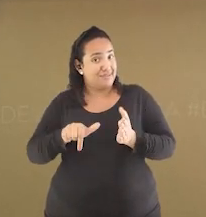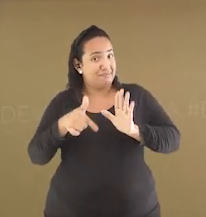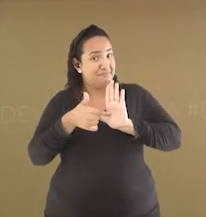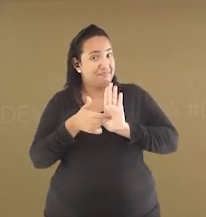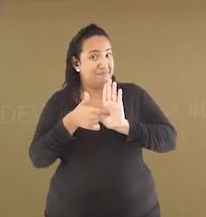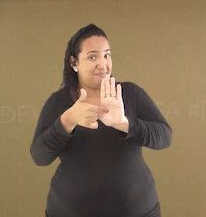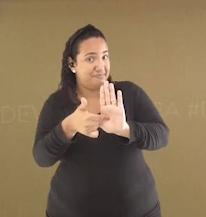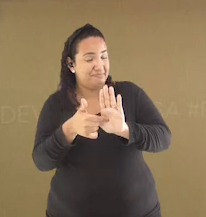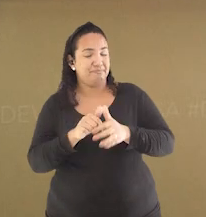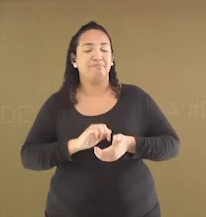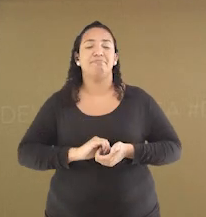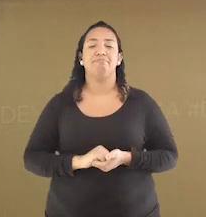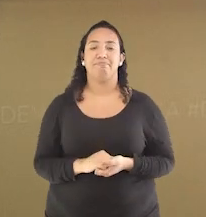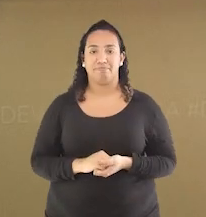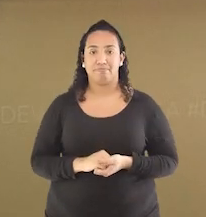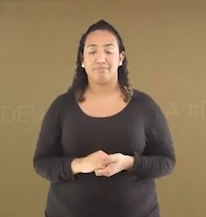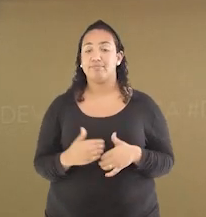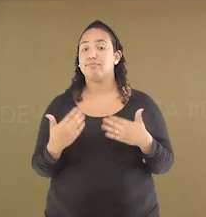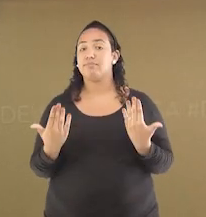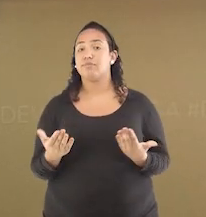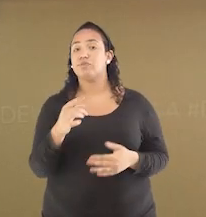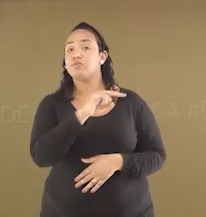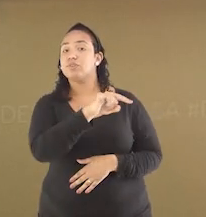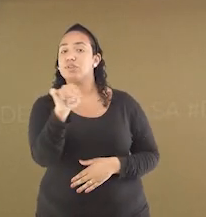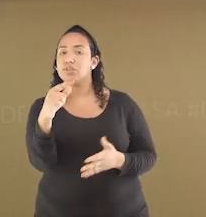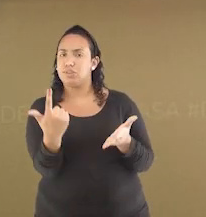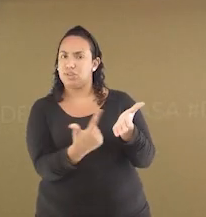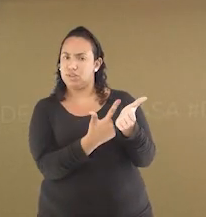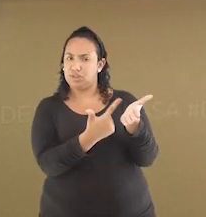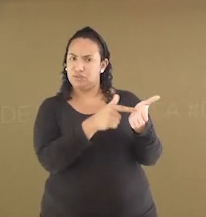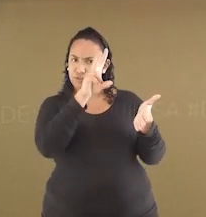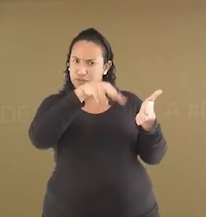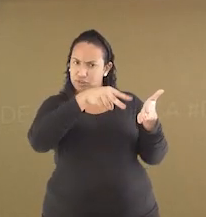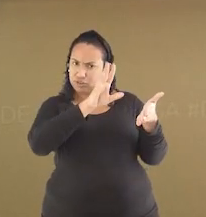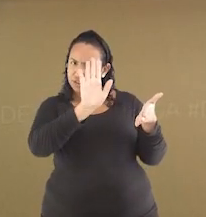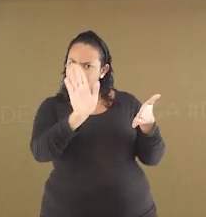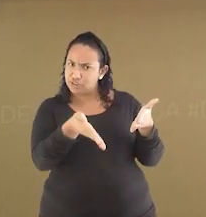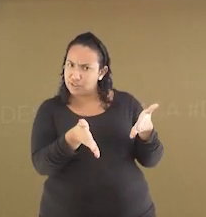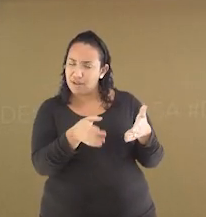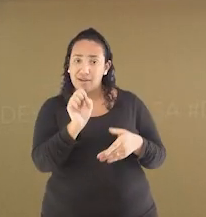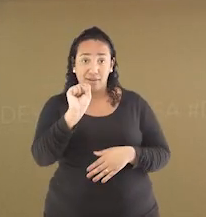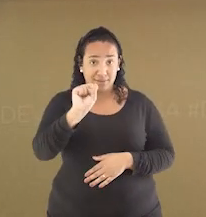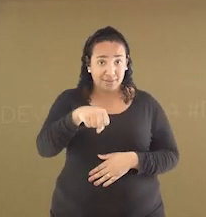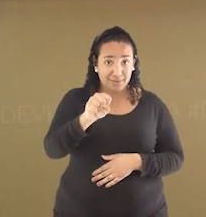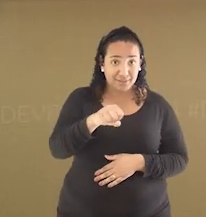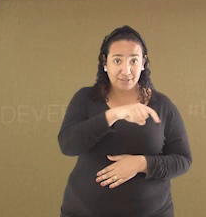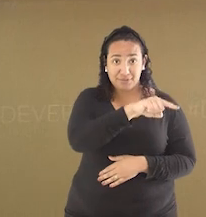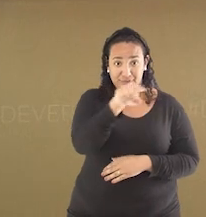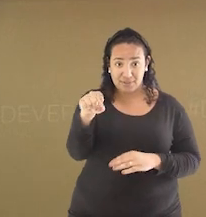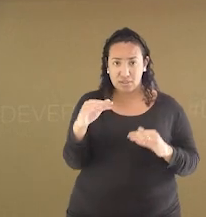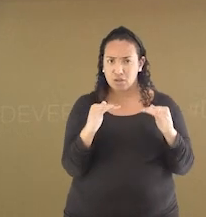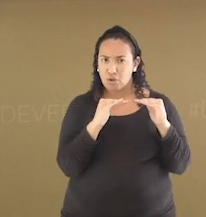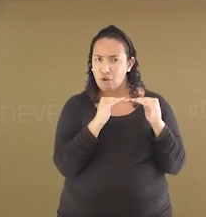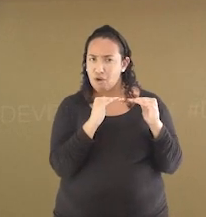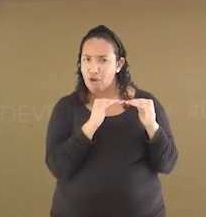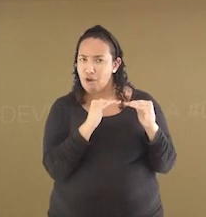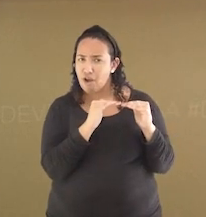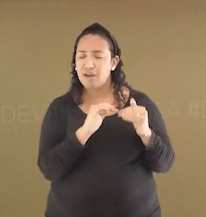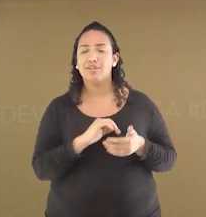de um Banana Vai Fundo. Você já leu esse livro? Se sim, você concorda